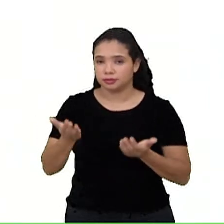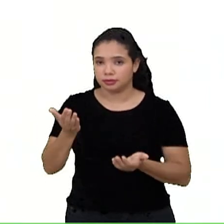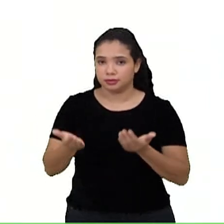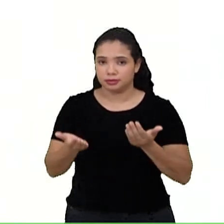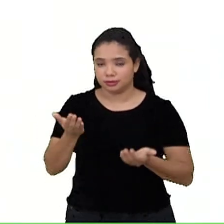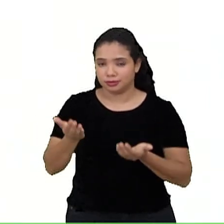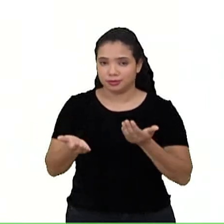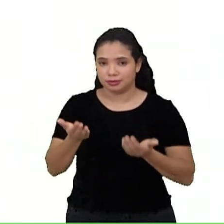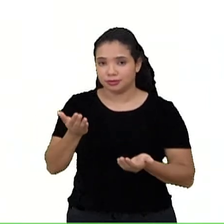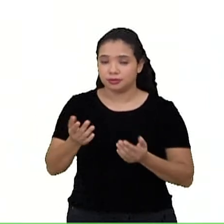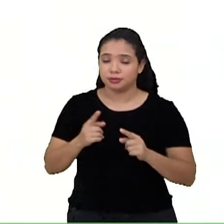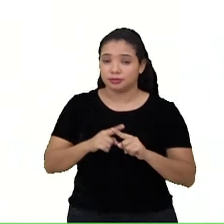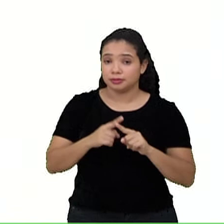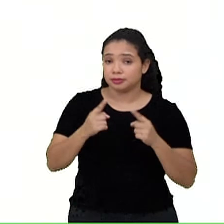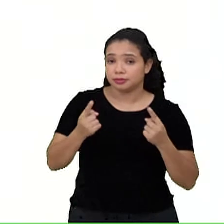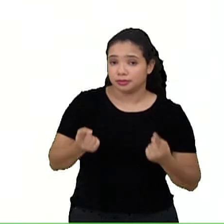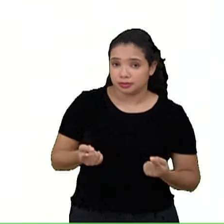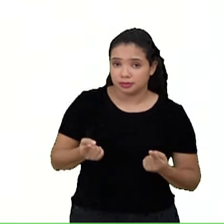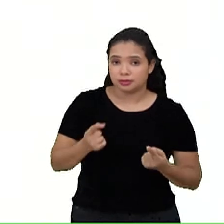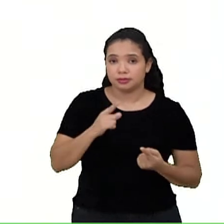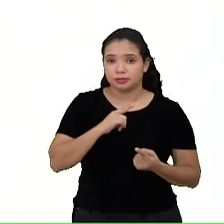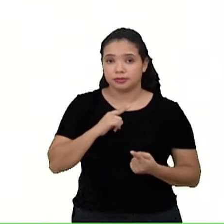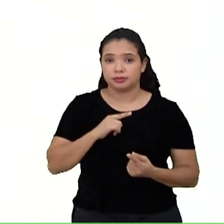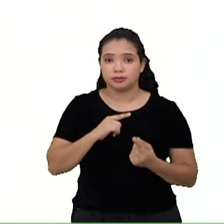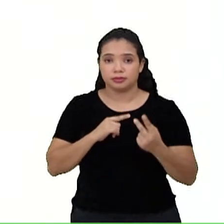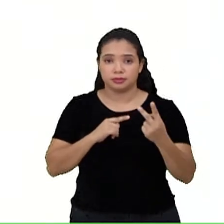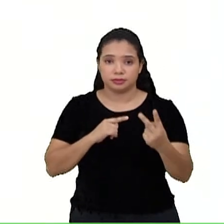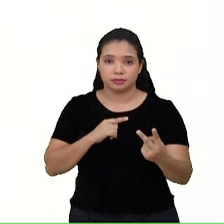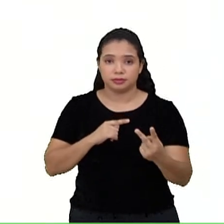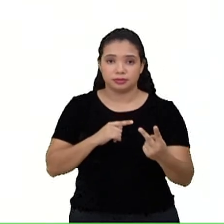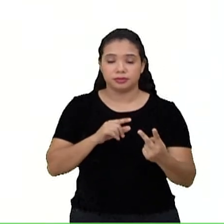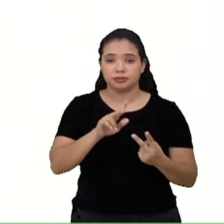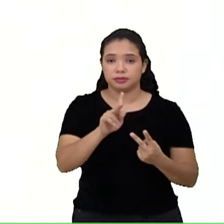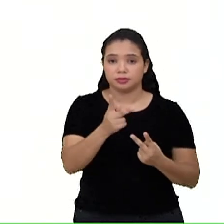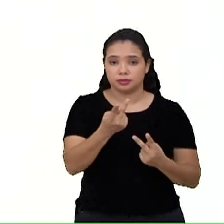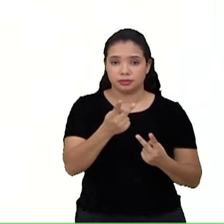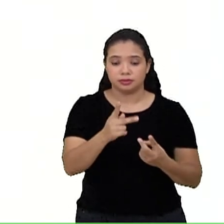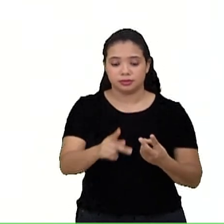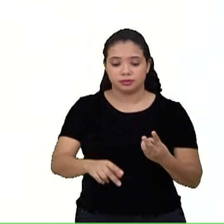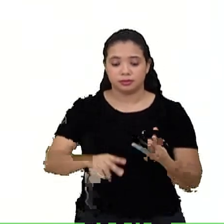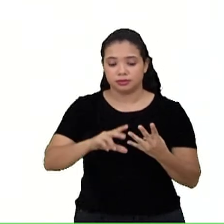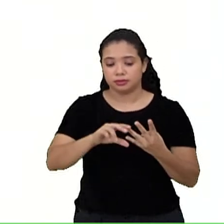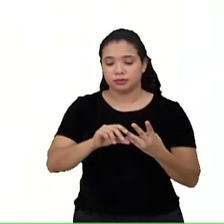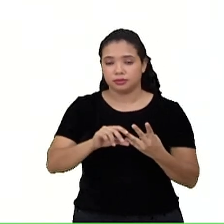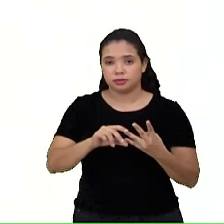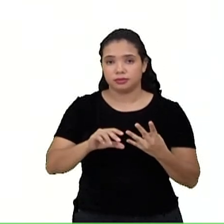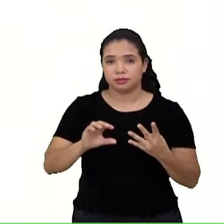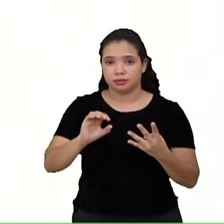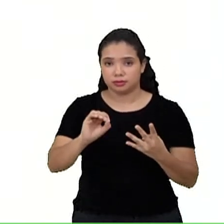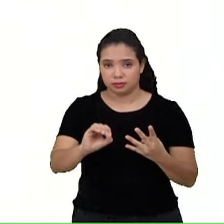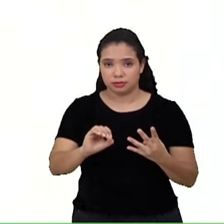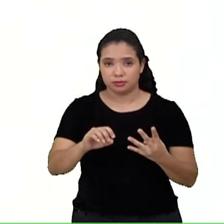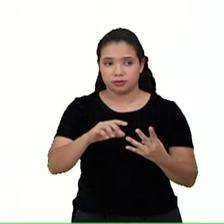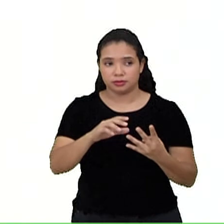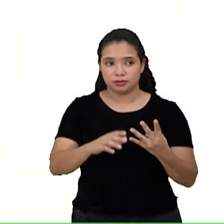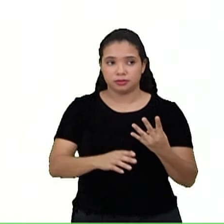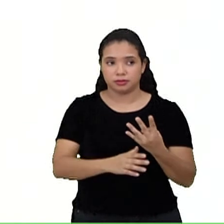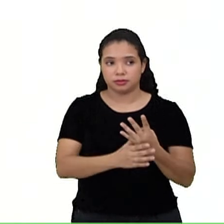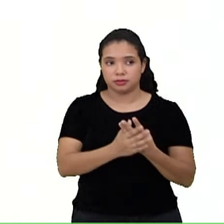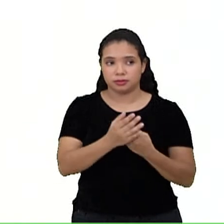aí. Só que eu tenho 2 átomos de hidrogênio e 2 átomos de oxigênio embaixo, que é o exemplo